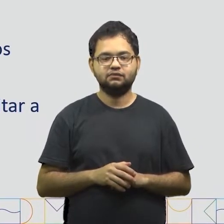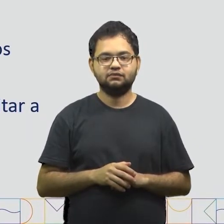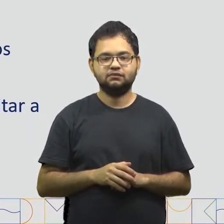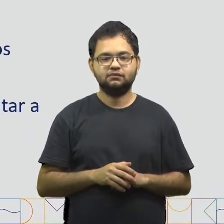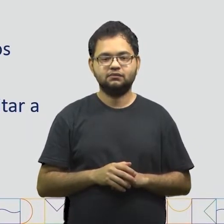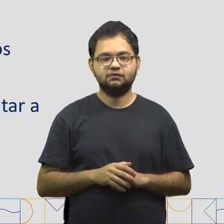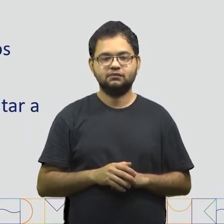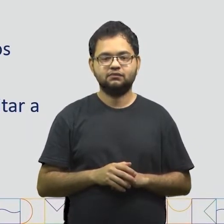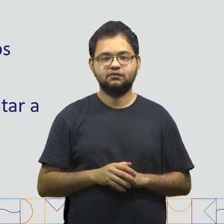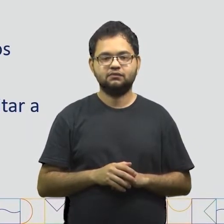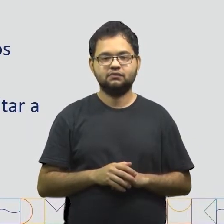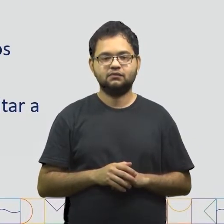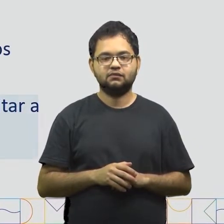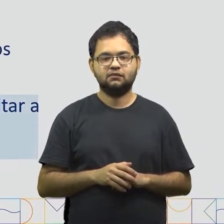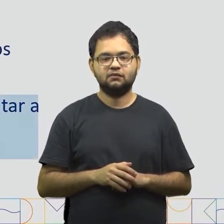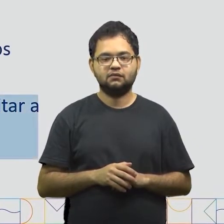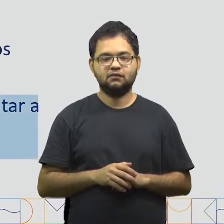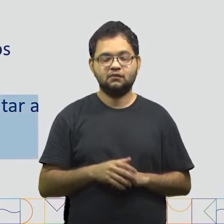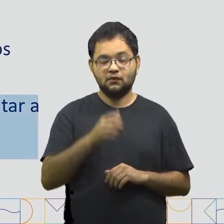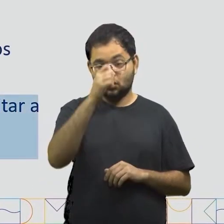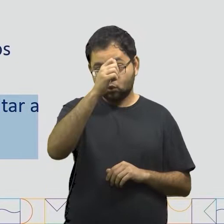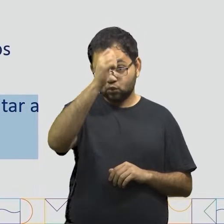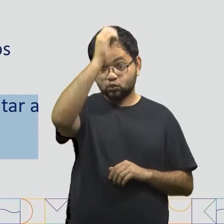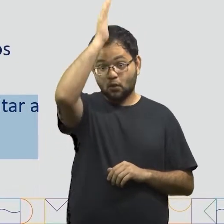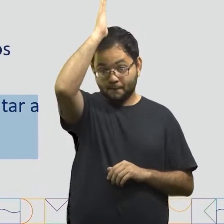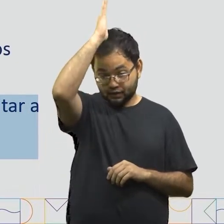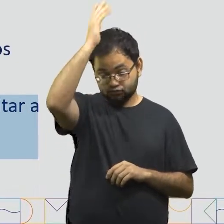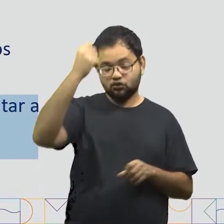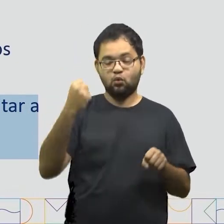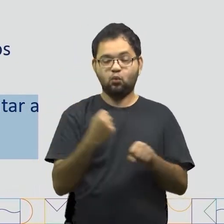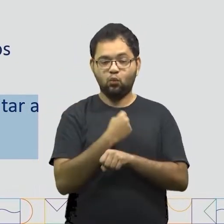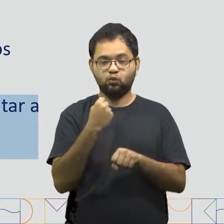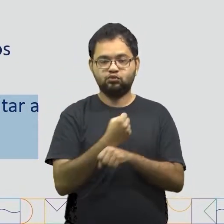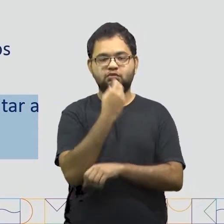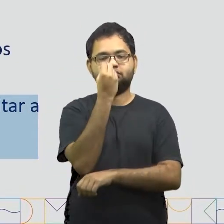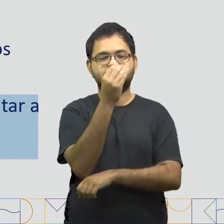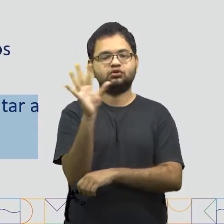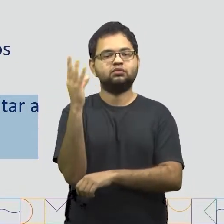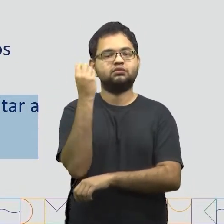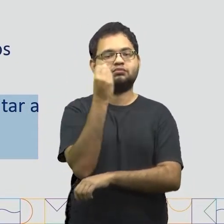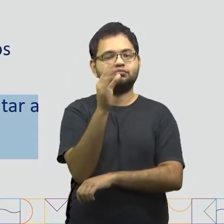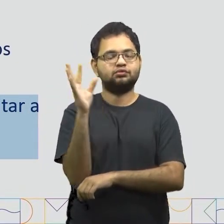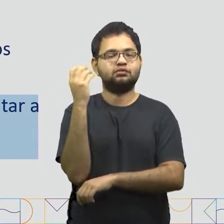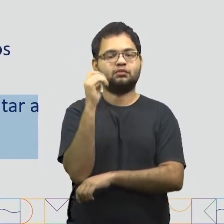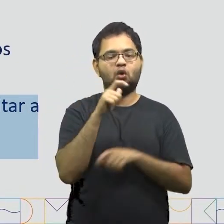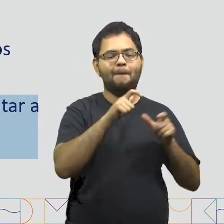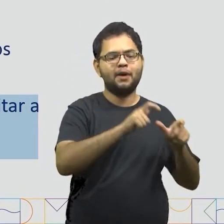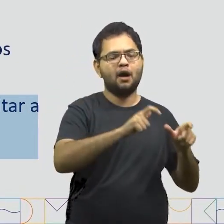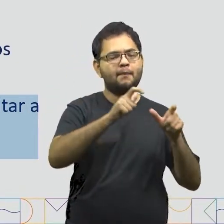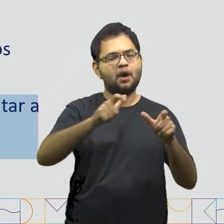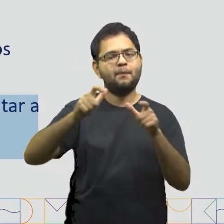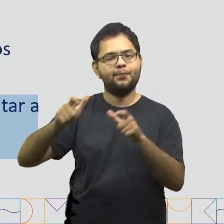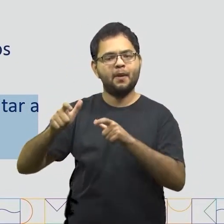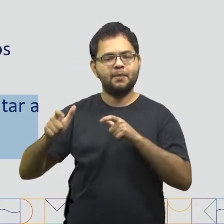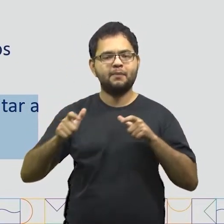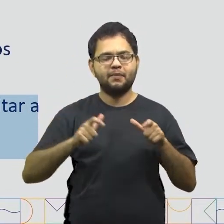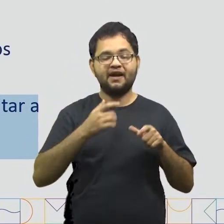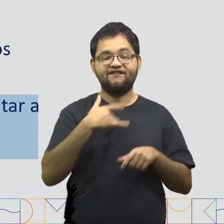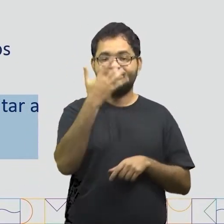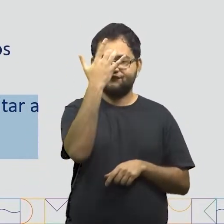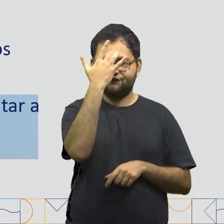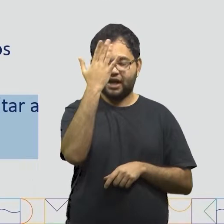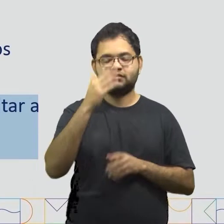comércio e essa última afirmação os romanos edificar um faróis em diferentes locais